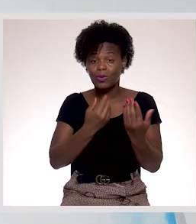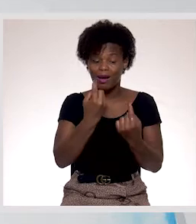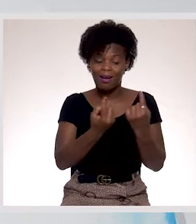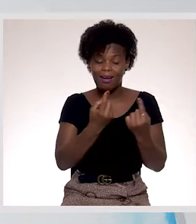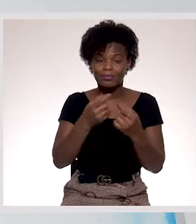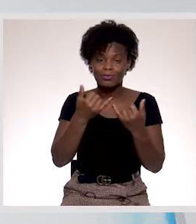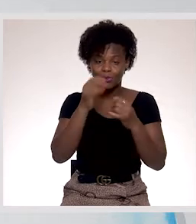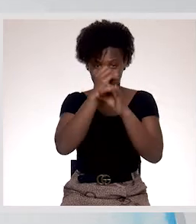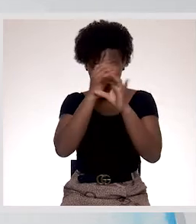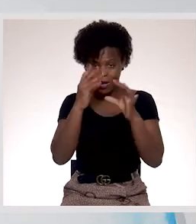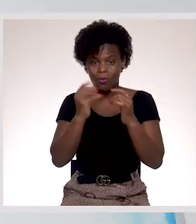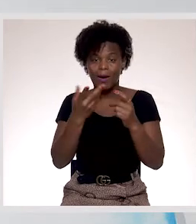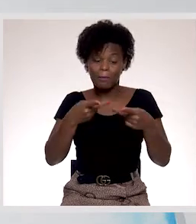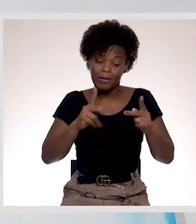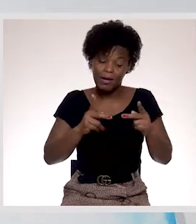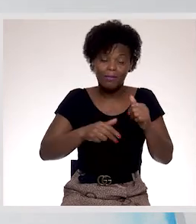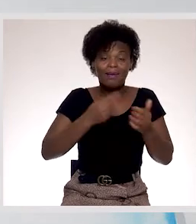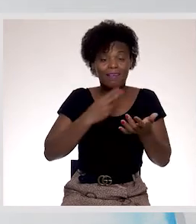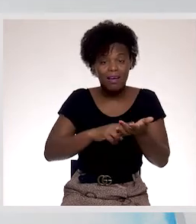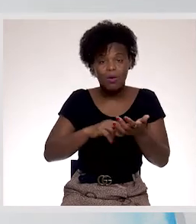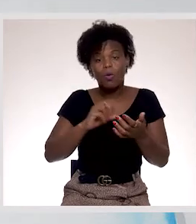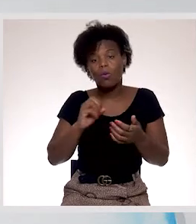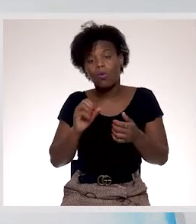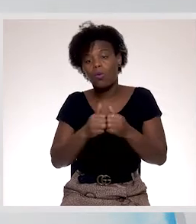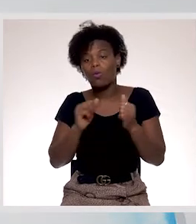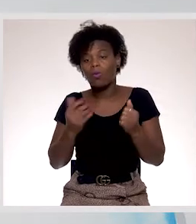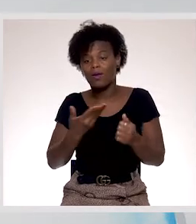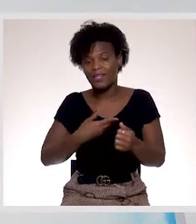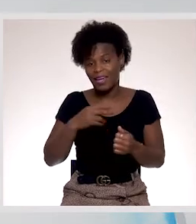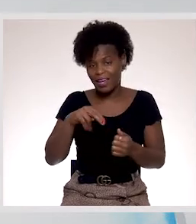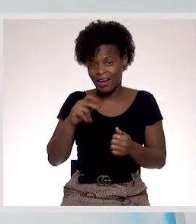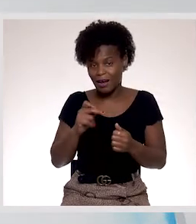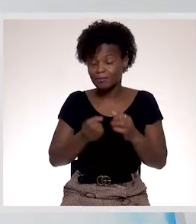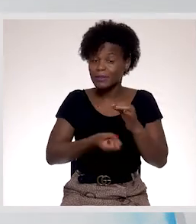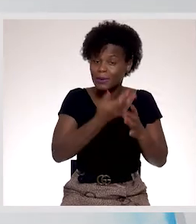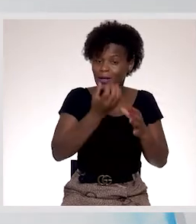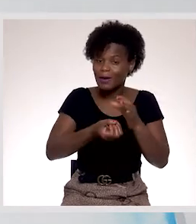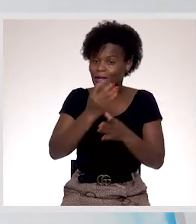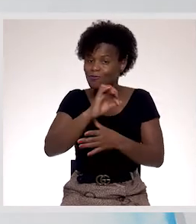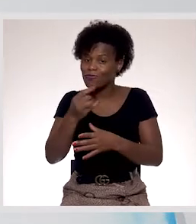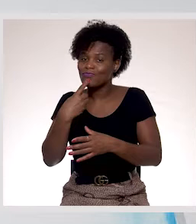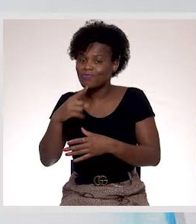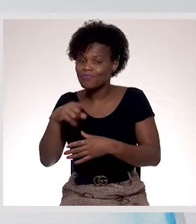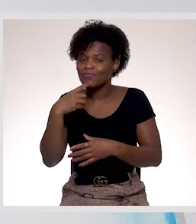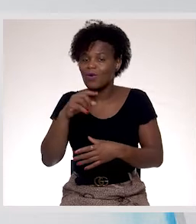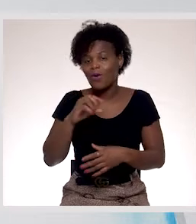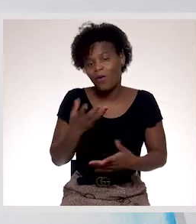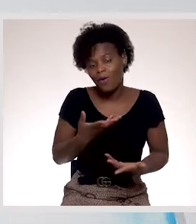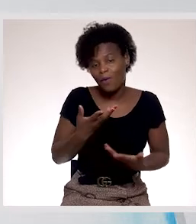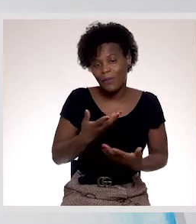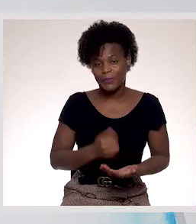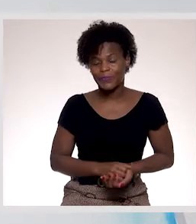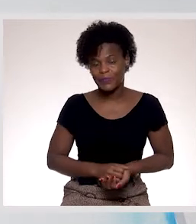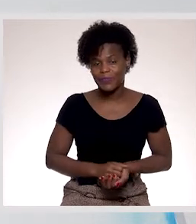conclusão qual é o mecanismo real com o qual o DNA faz a sua duplicação ou então a